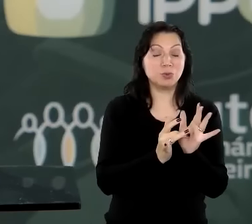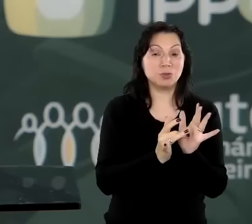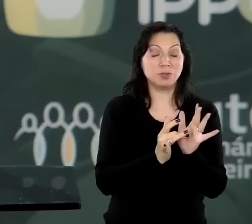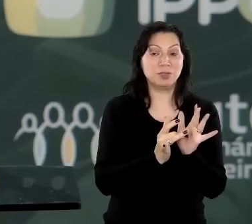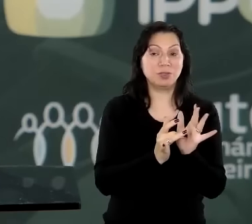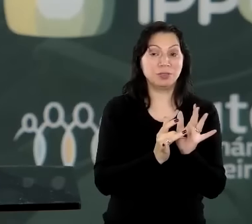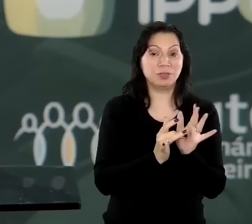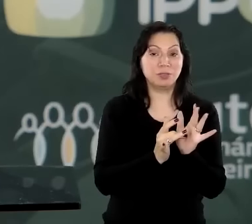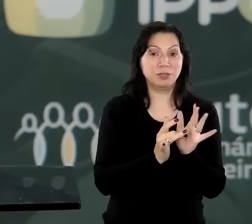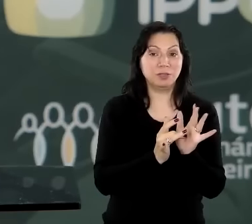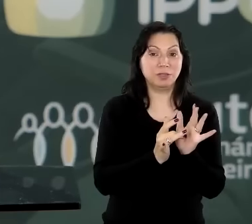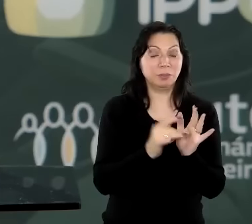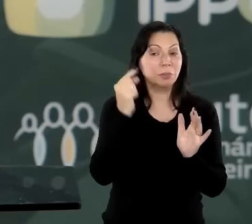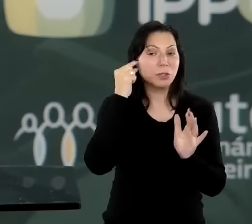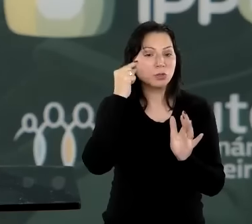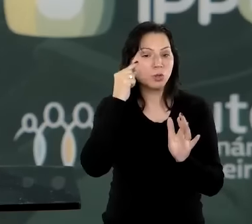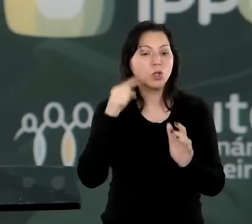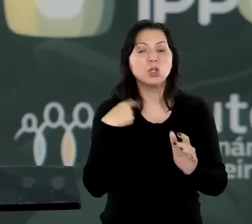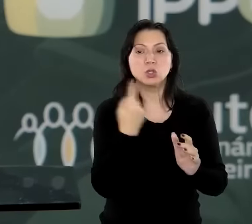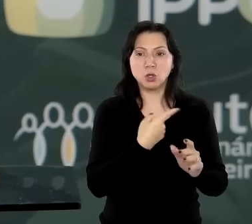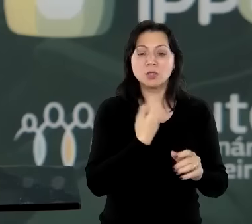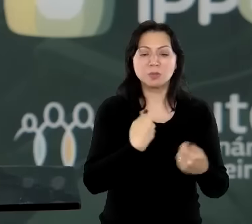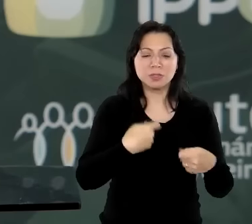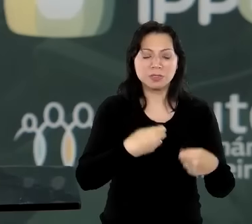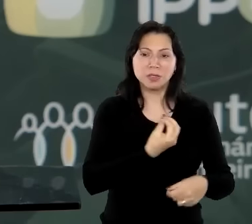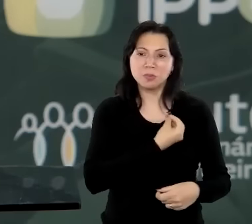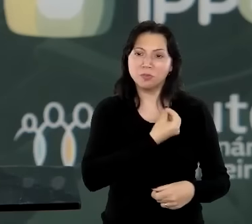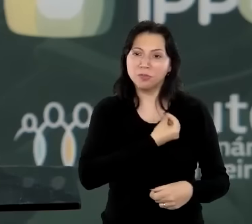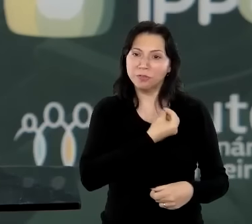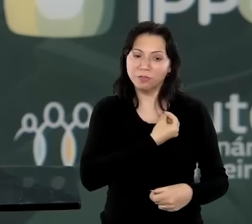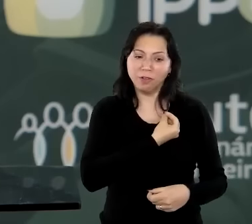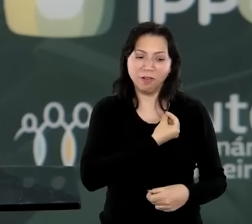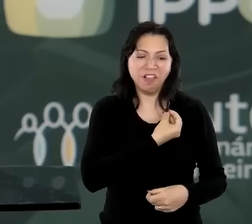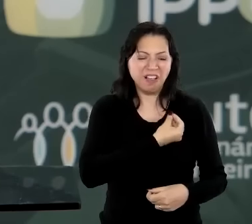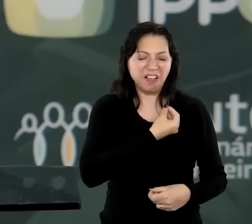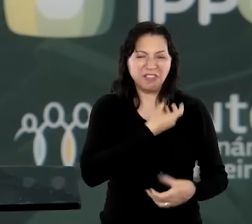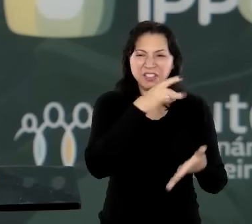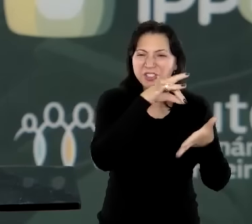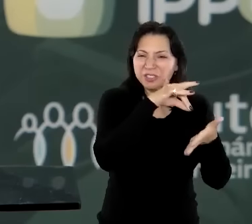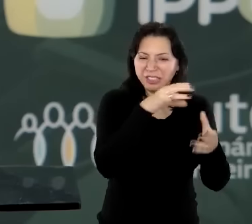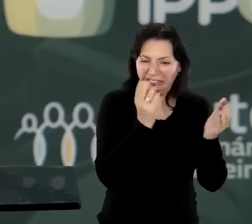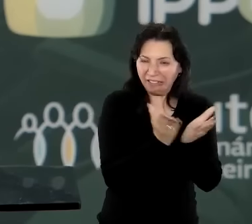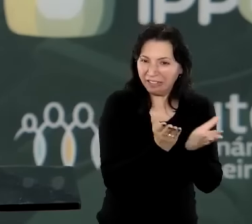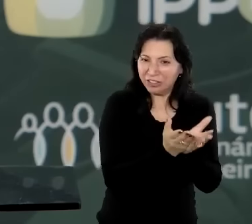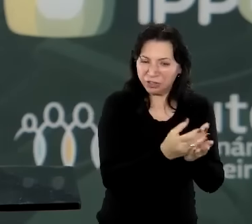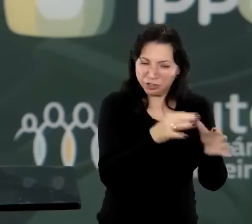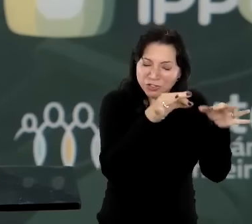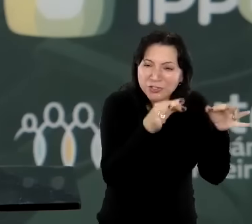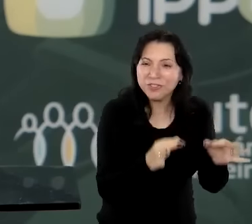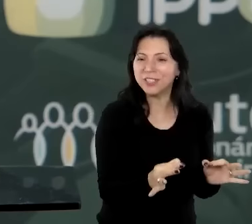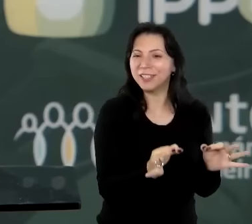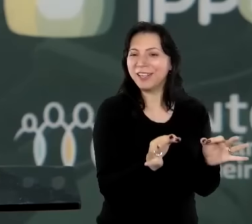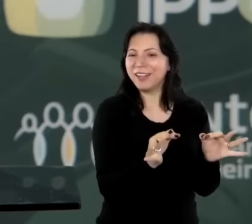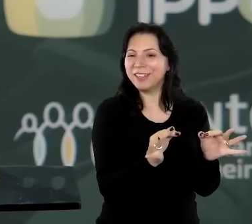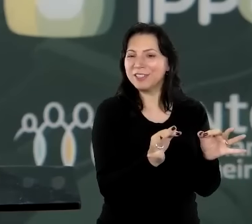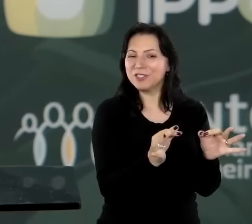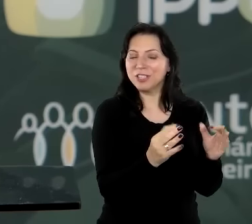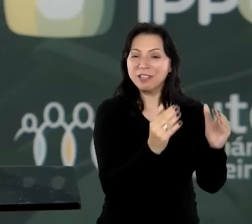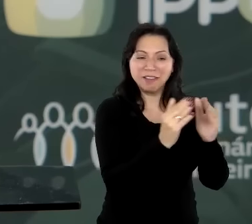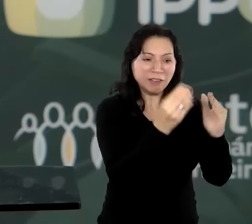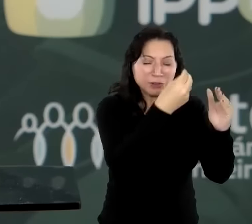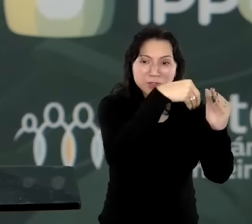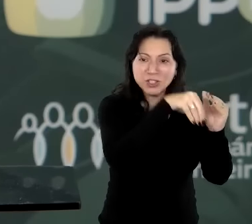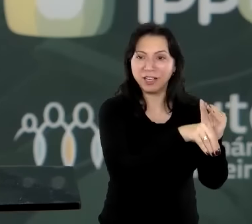cristã fora dos portões. Você encontra Jesus na rua, você encontra Jesus dentro da sua